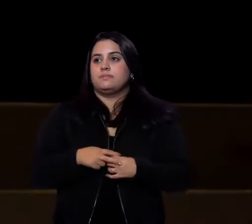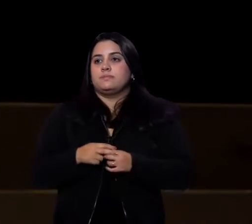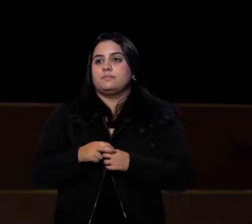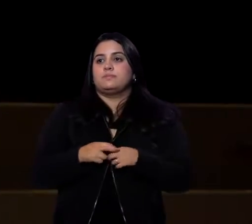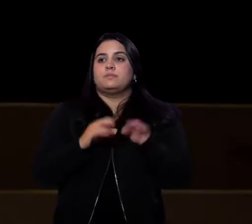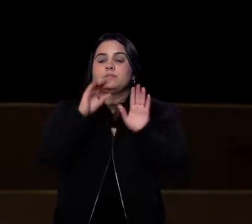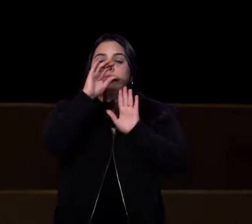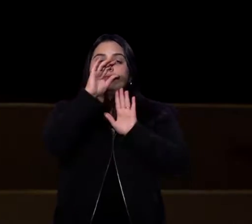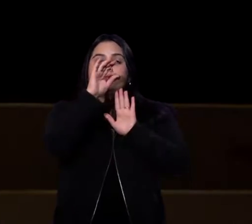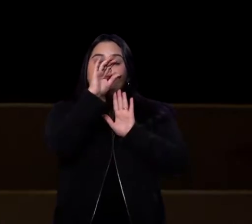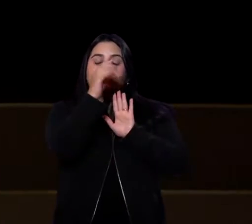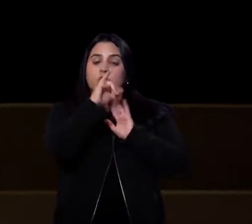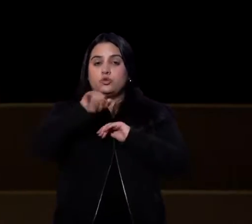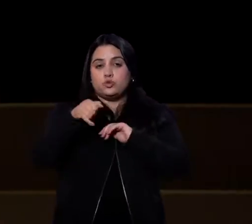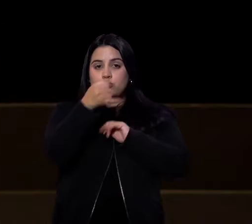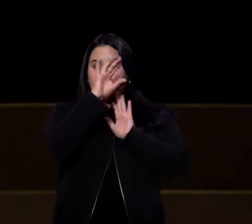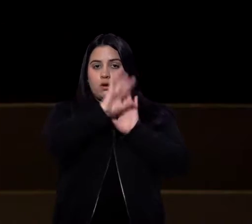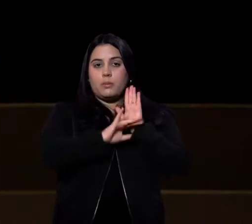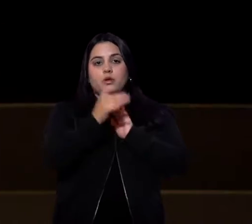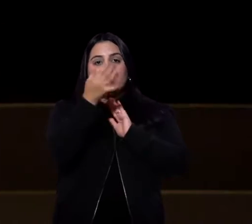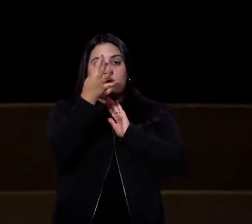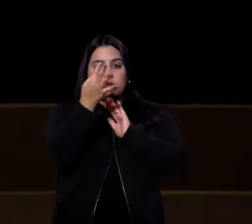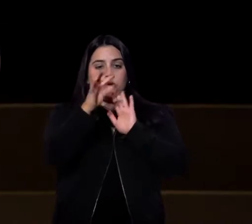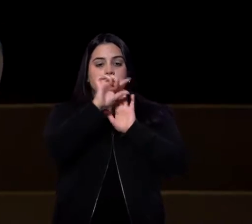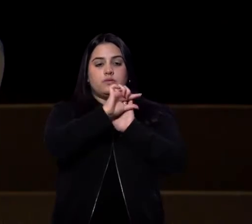João 14, 12.